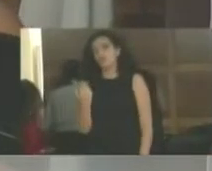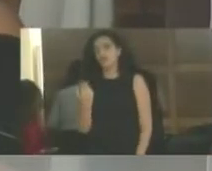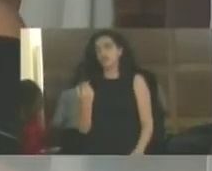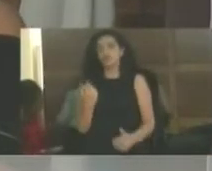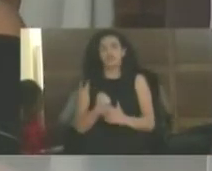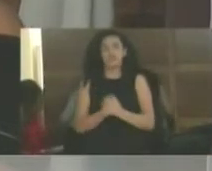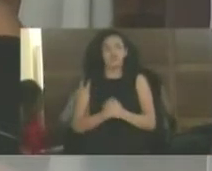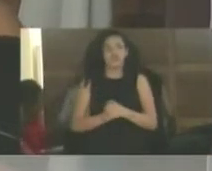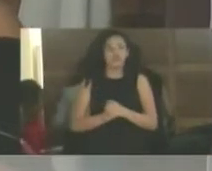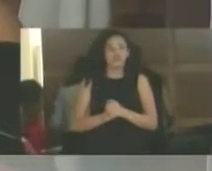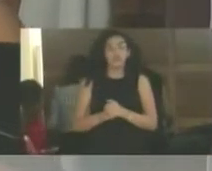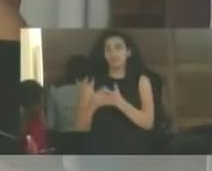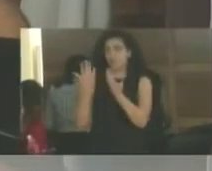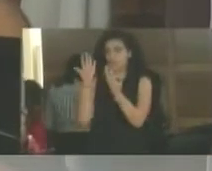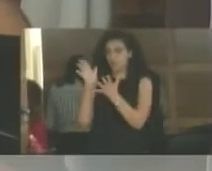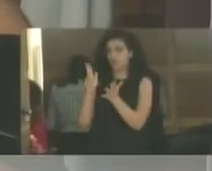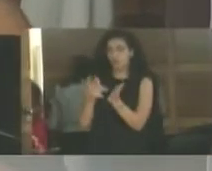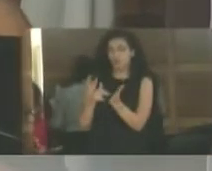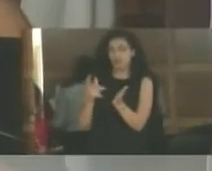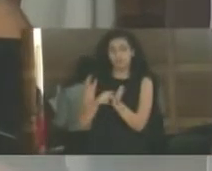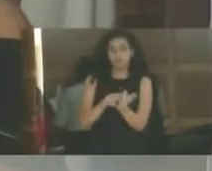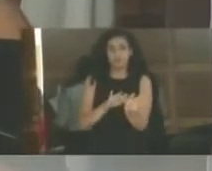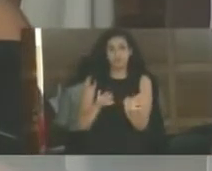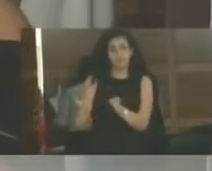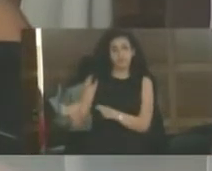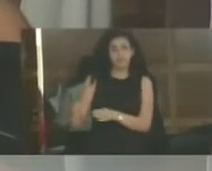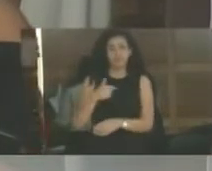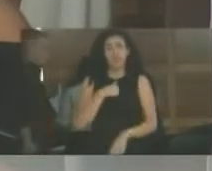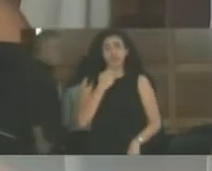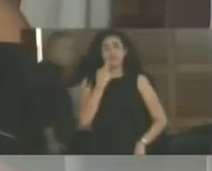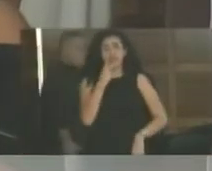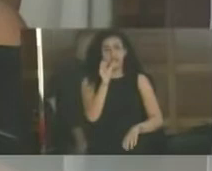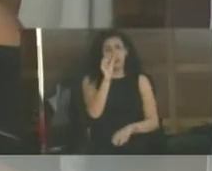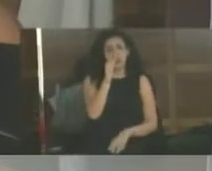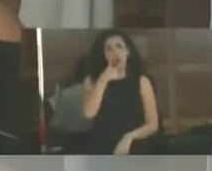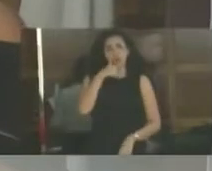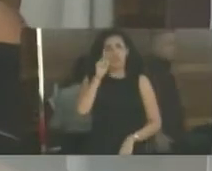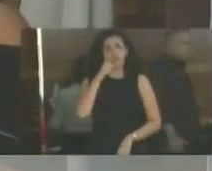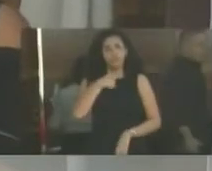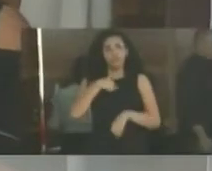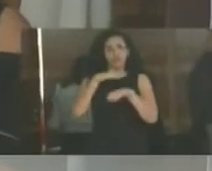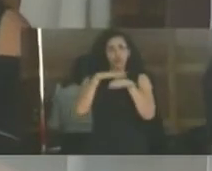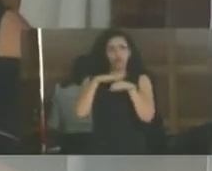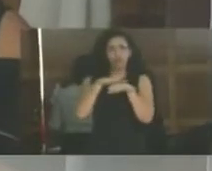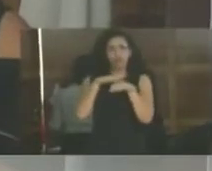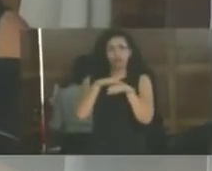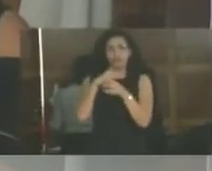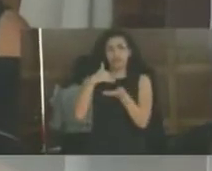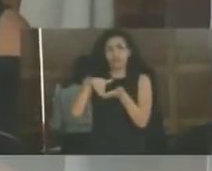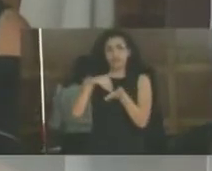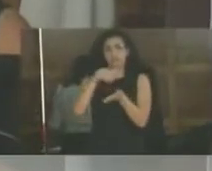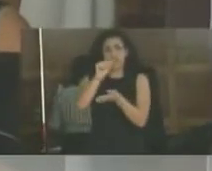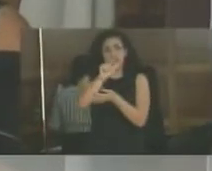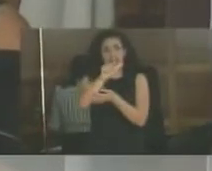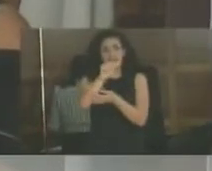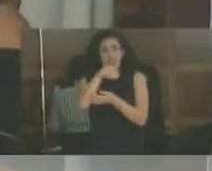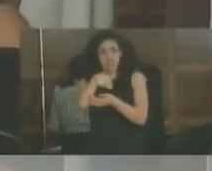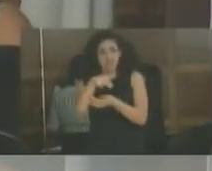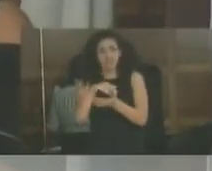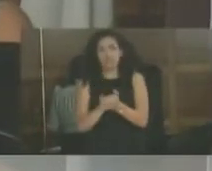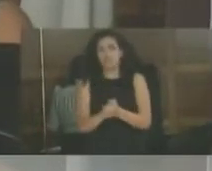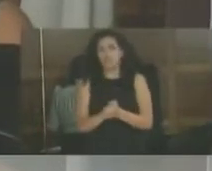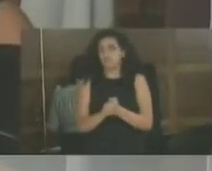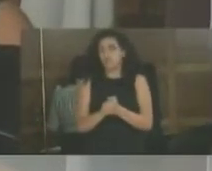realmente, parabéns, Enio. Tá? É, eu vou falar também, ontem eu conversei com o secretário Alan,